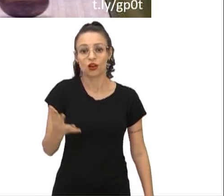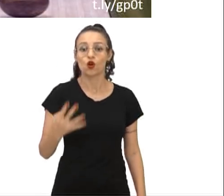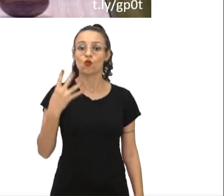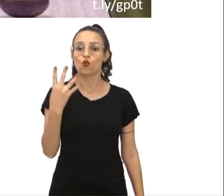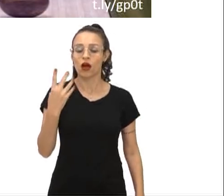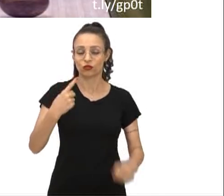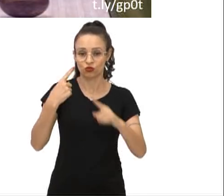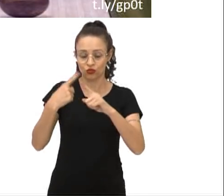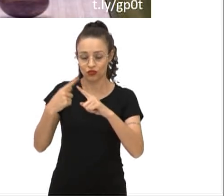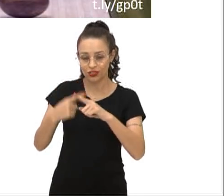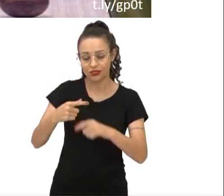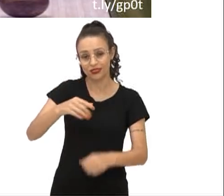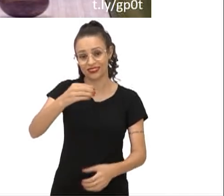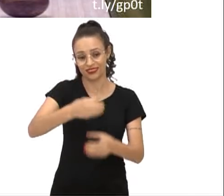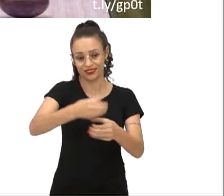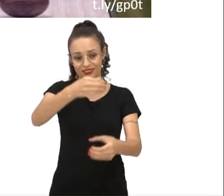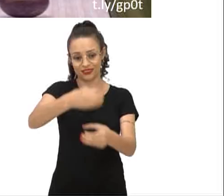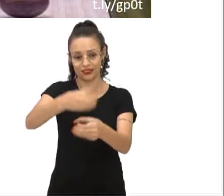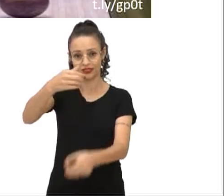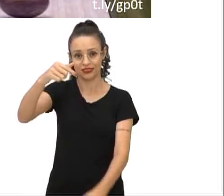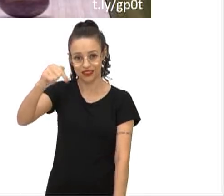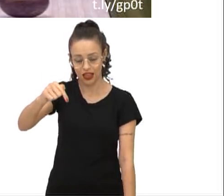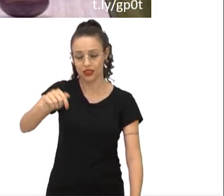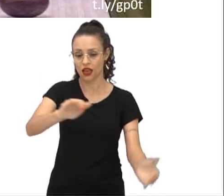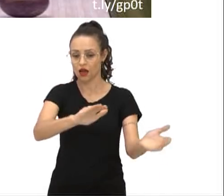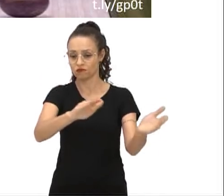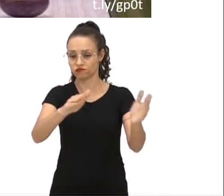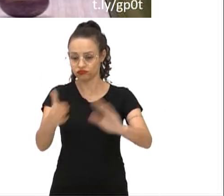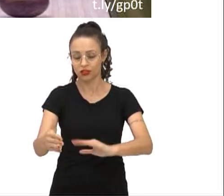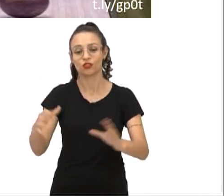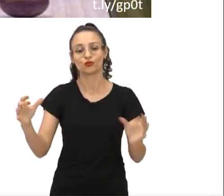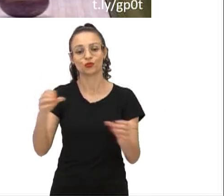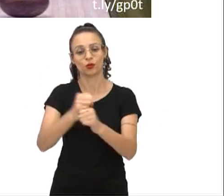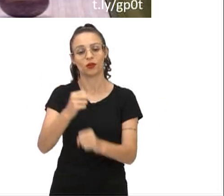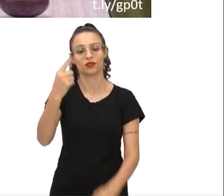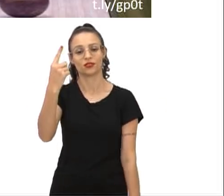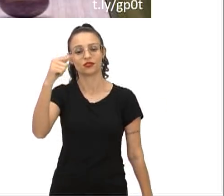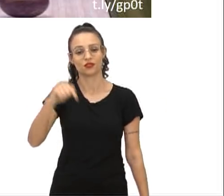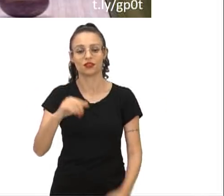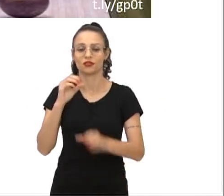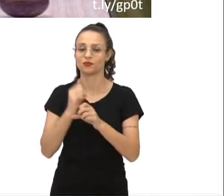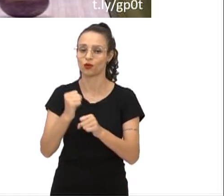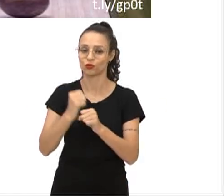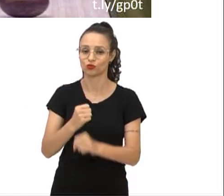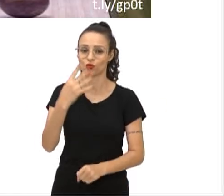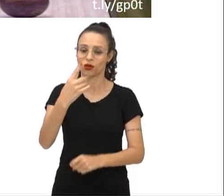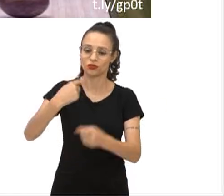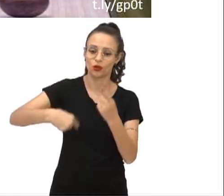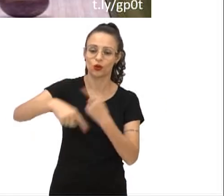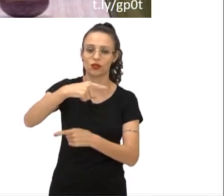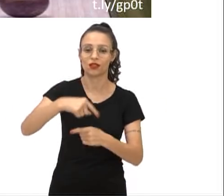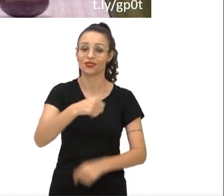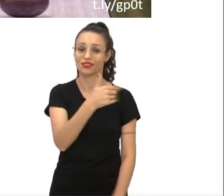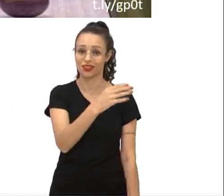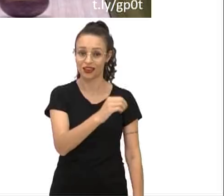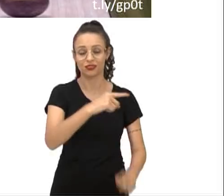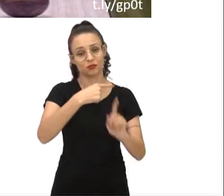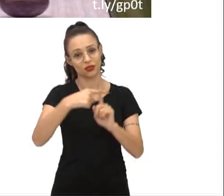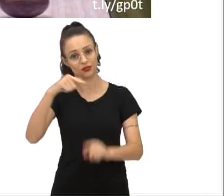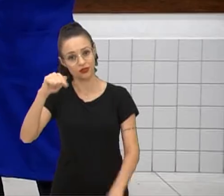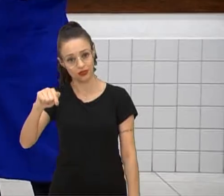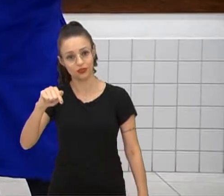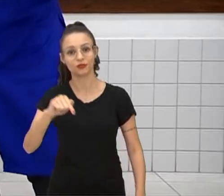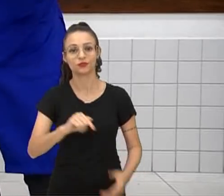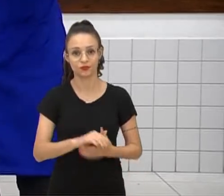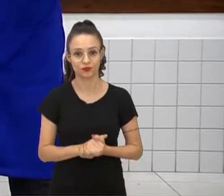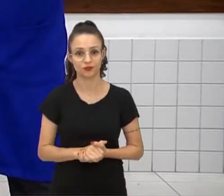e derruba 7 pinos no 5º, ele fará 17 pontos na 4ª rodada, que é o 10 somados mais 7, isso,